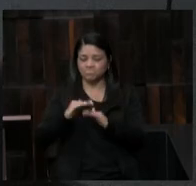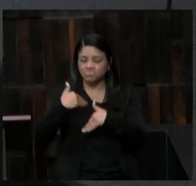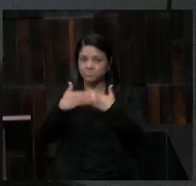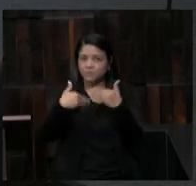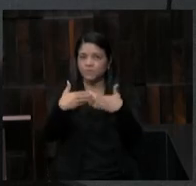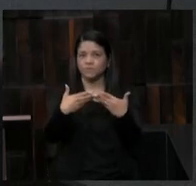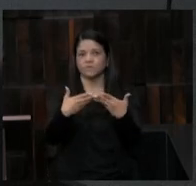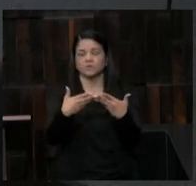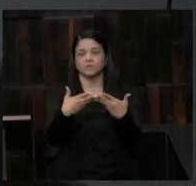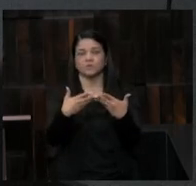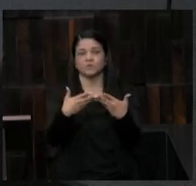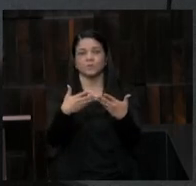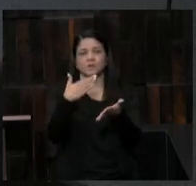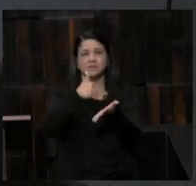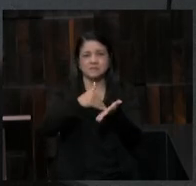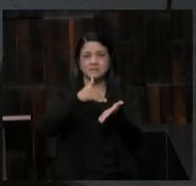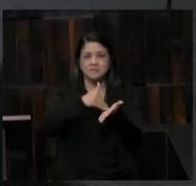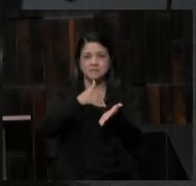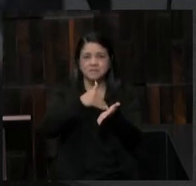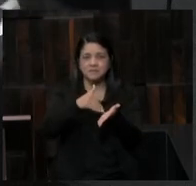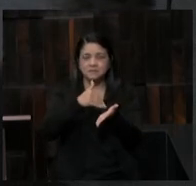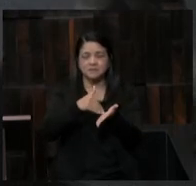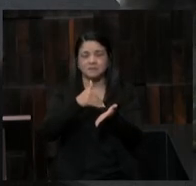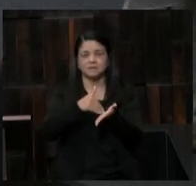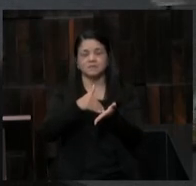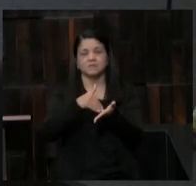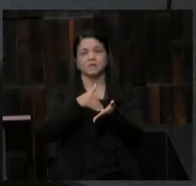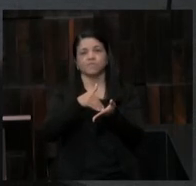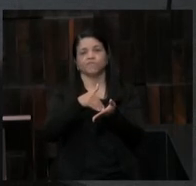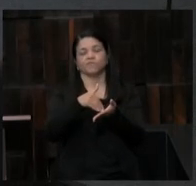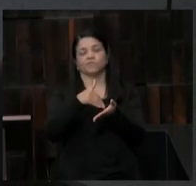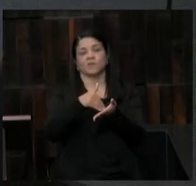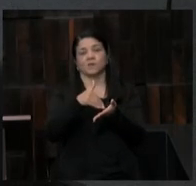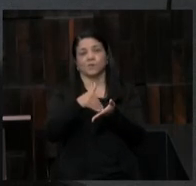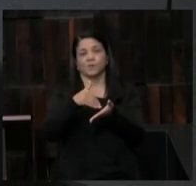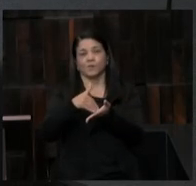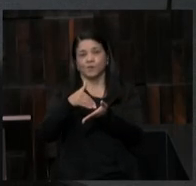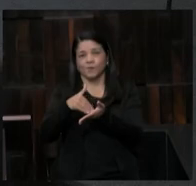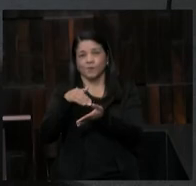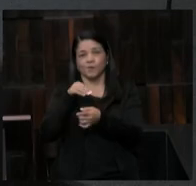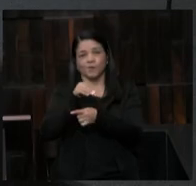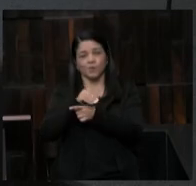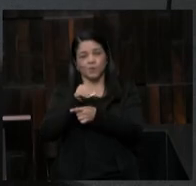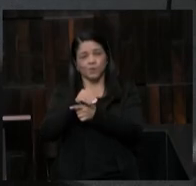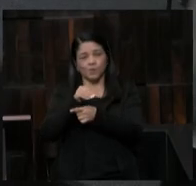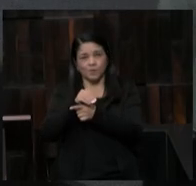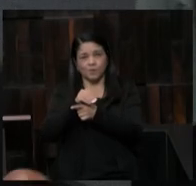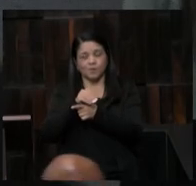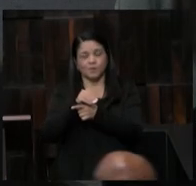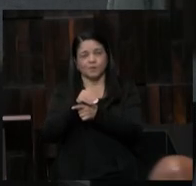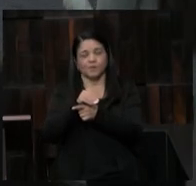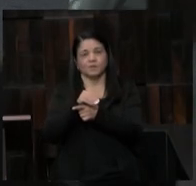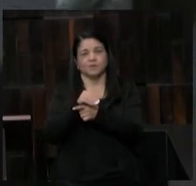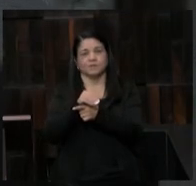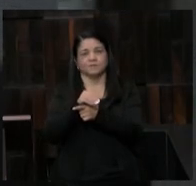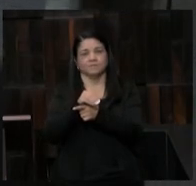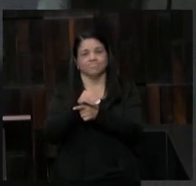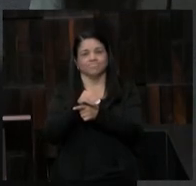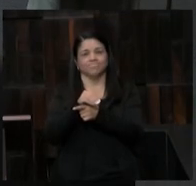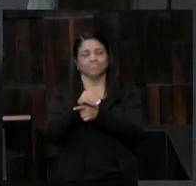desenvolvido aí pela secretaria, né, que cuida, né, dessa parte